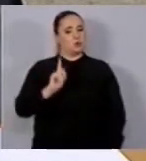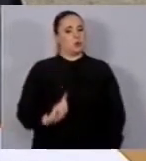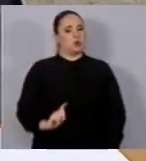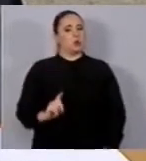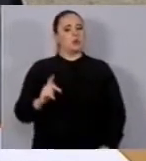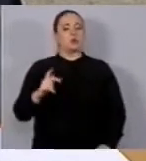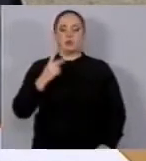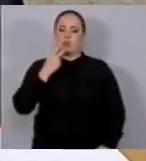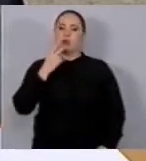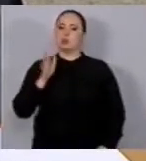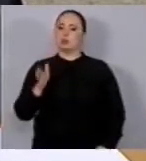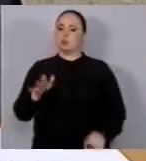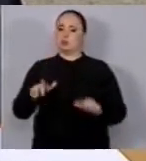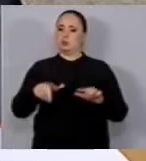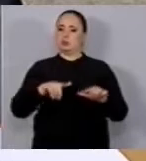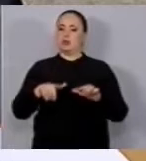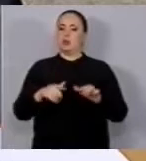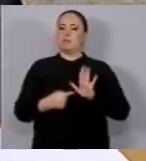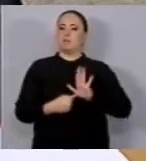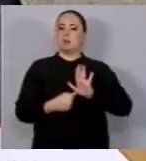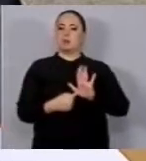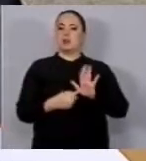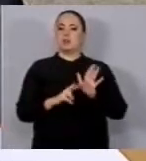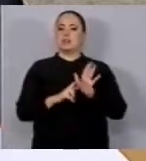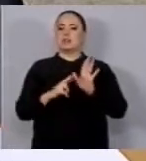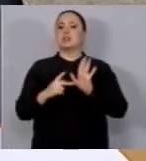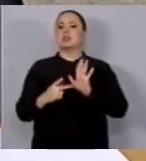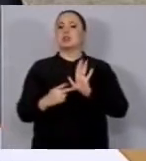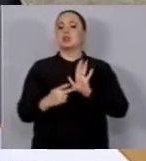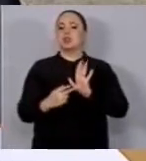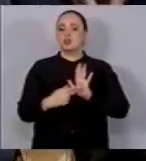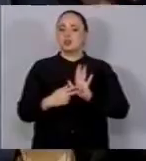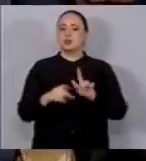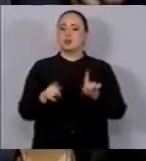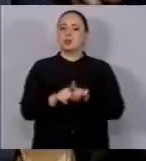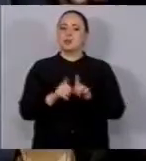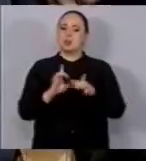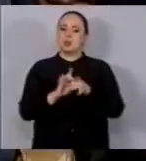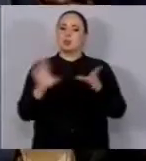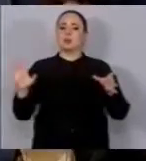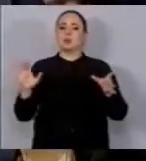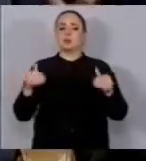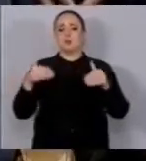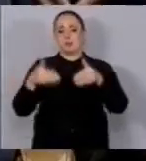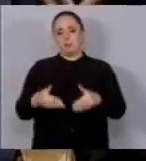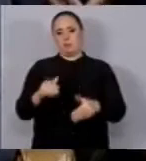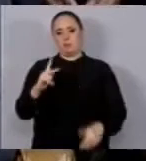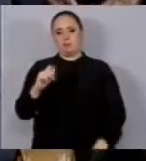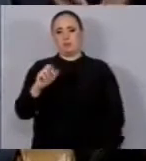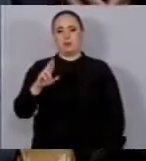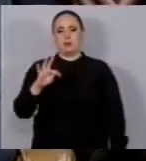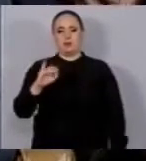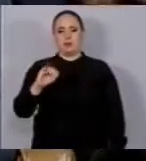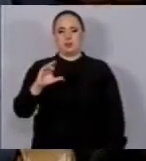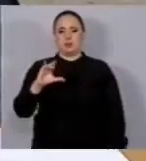nas suas próprias palavras, sentido inclusivo, democrático e participativo, de